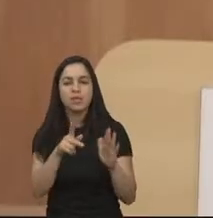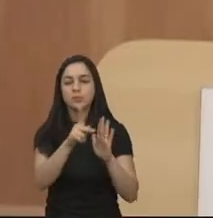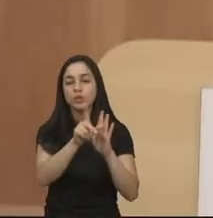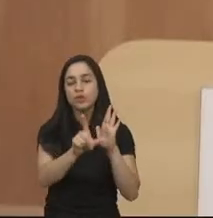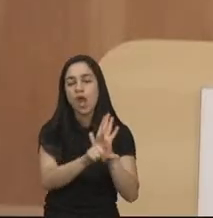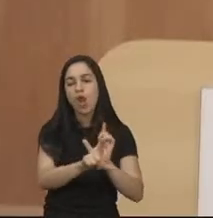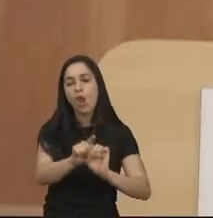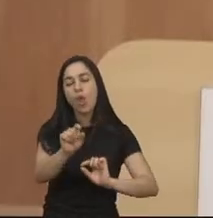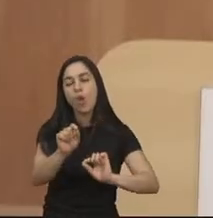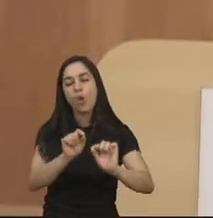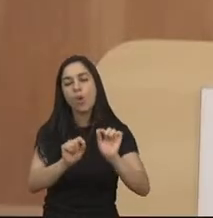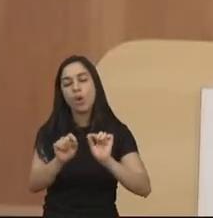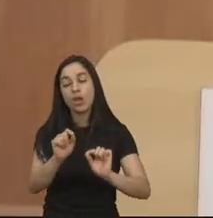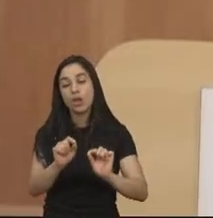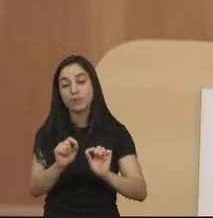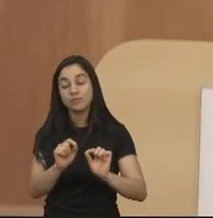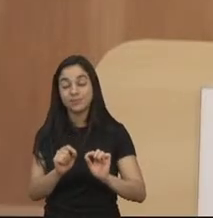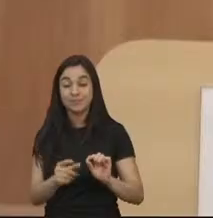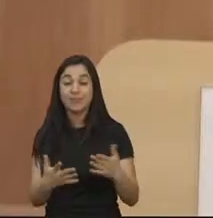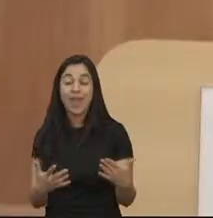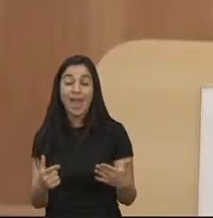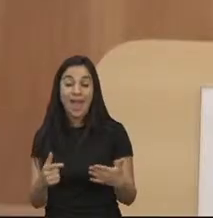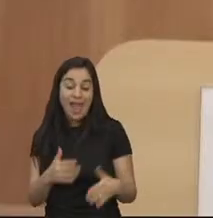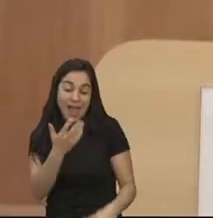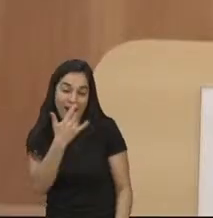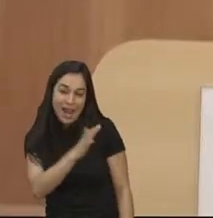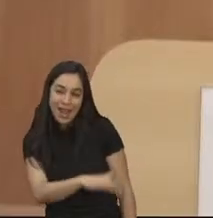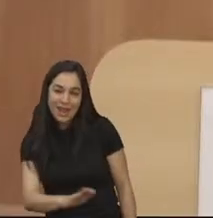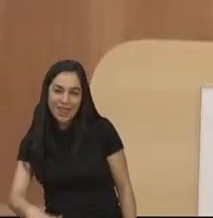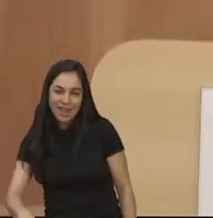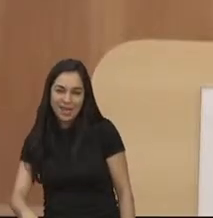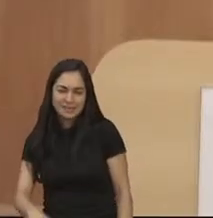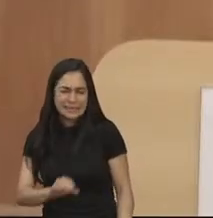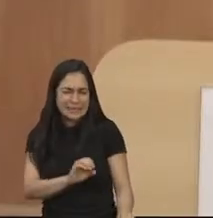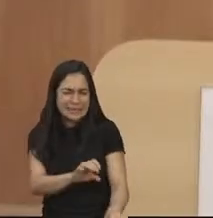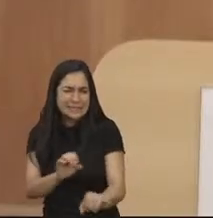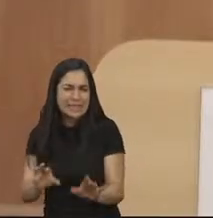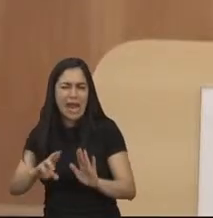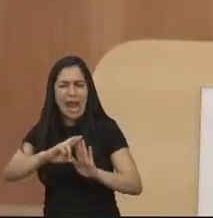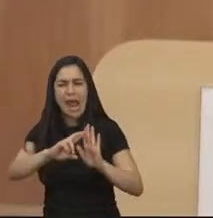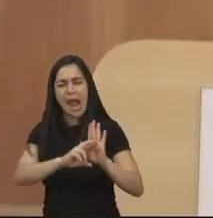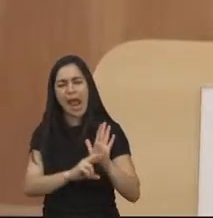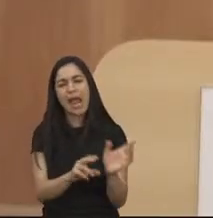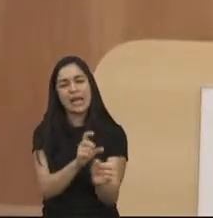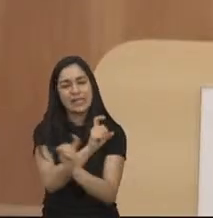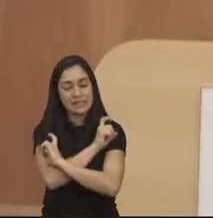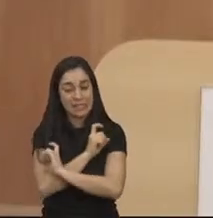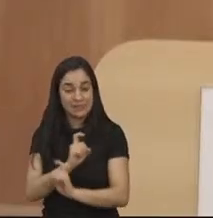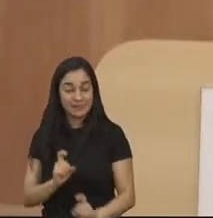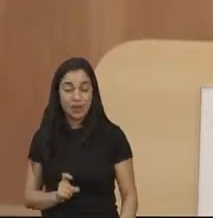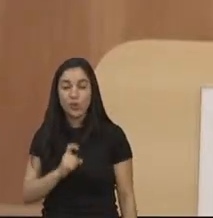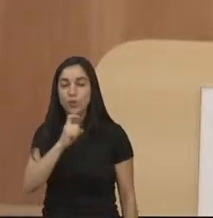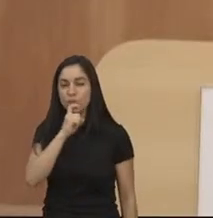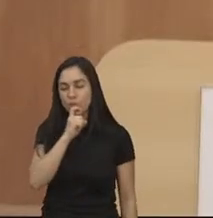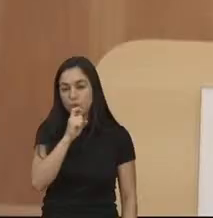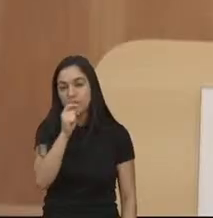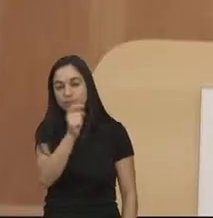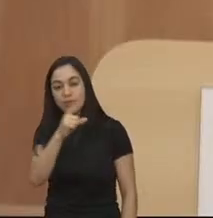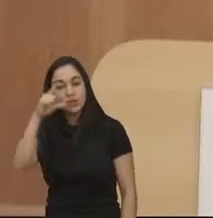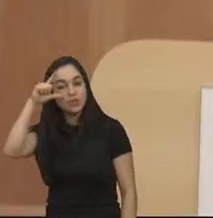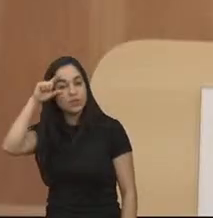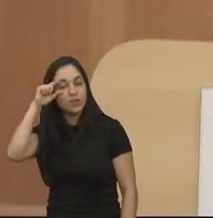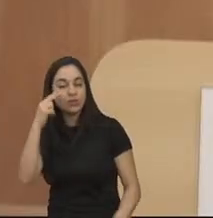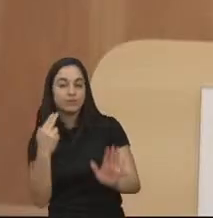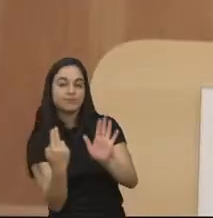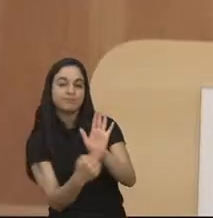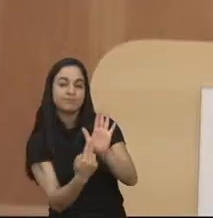o programa de Agente de Trânsito Mirim no município de Jacareí, de autoria do vereador Jean Araújo. Então,